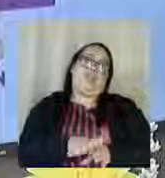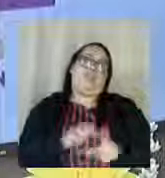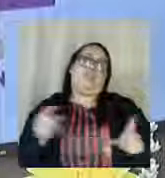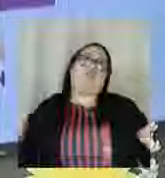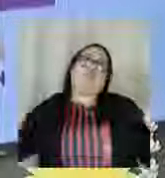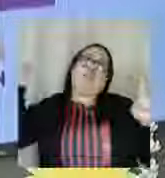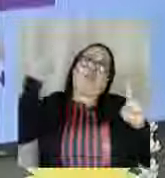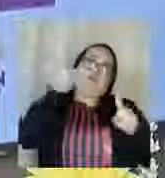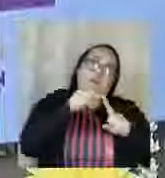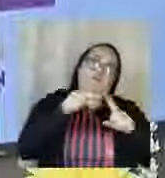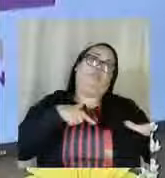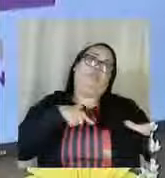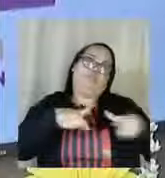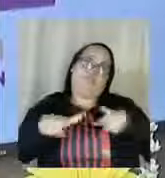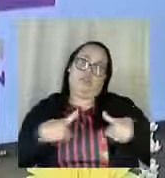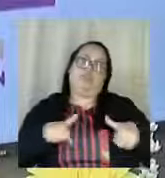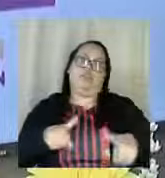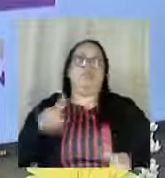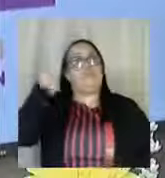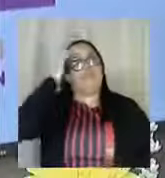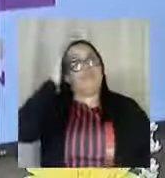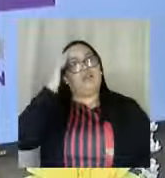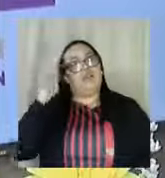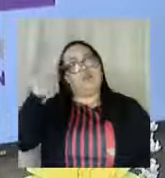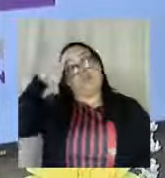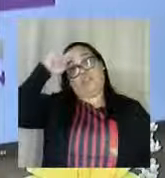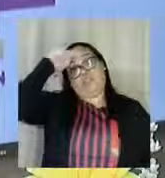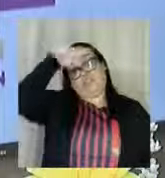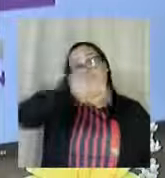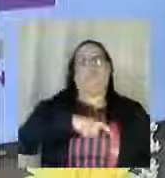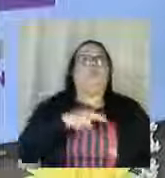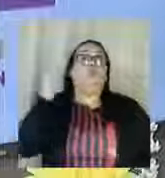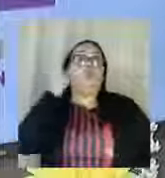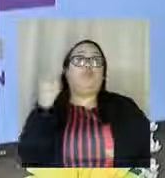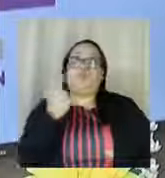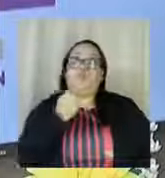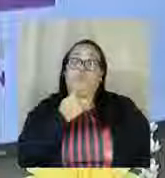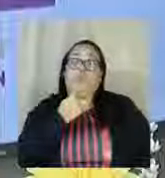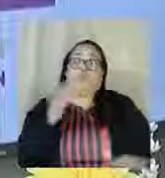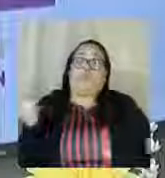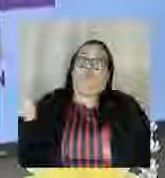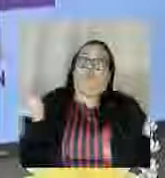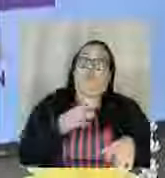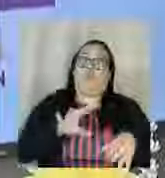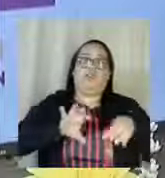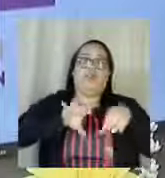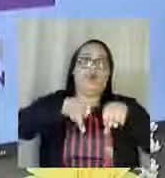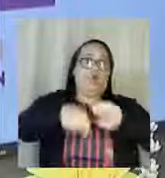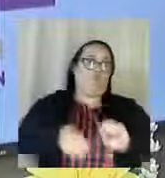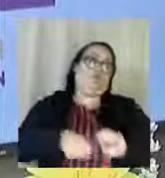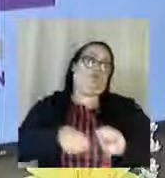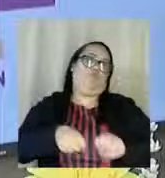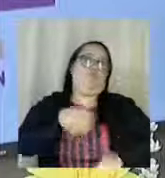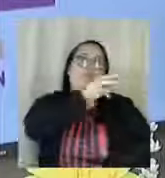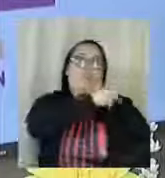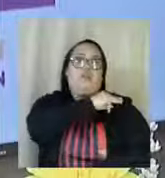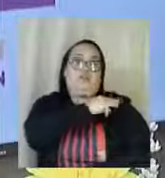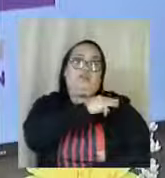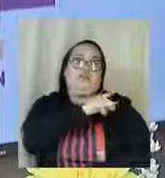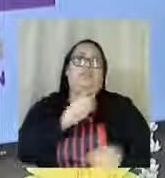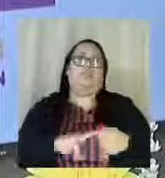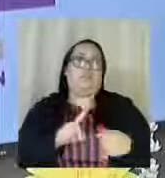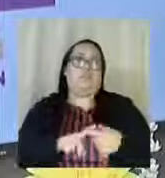nesse país um surdo chegar e concluir o ensino médio, o quanto é difícil ir para uma universidade. E